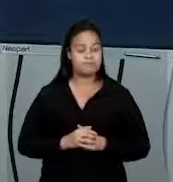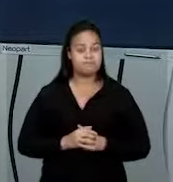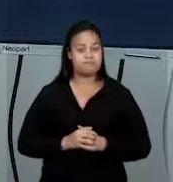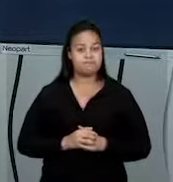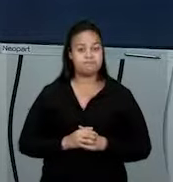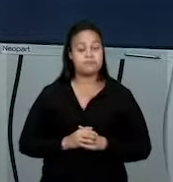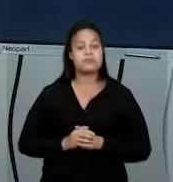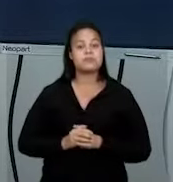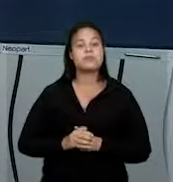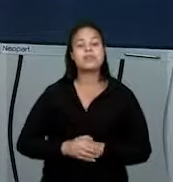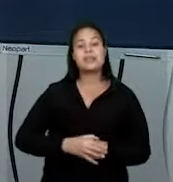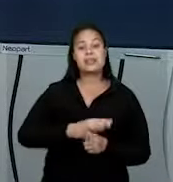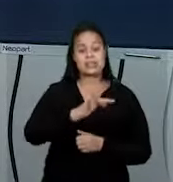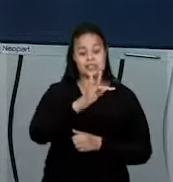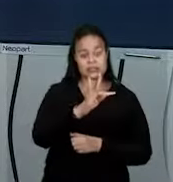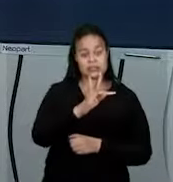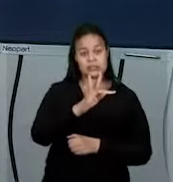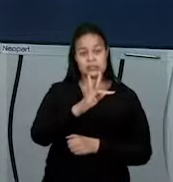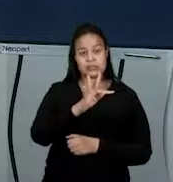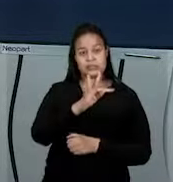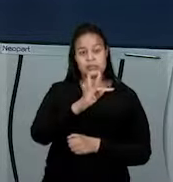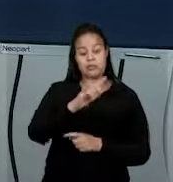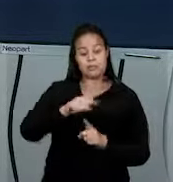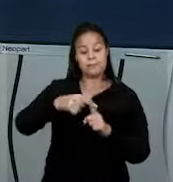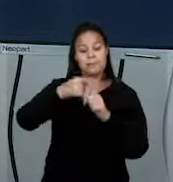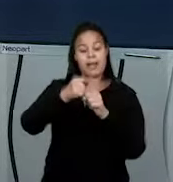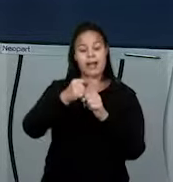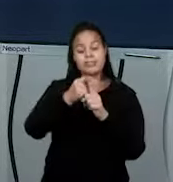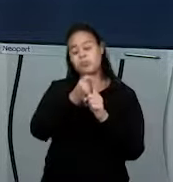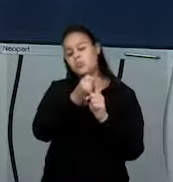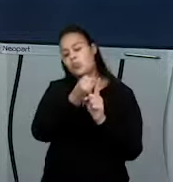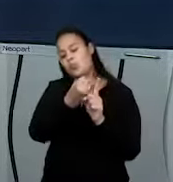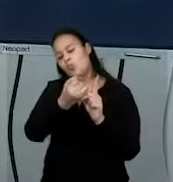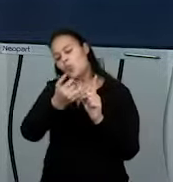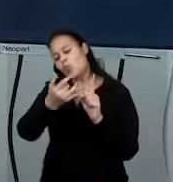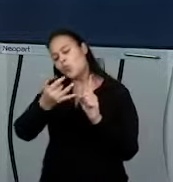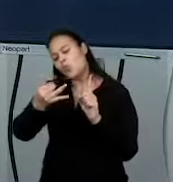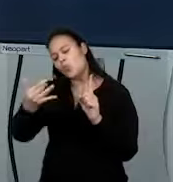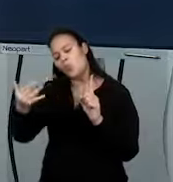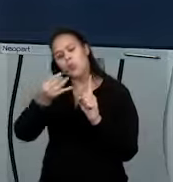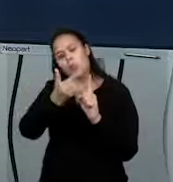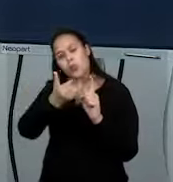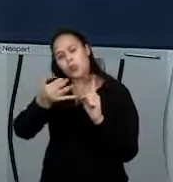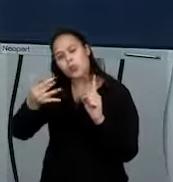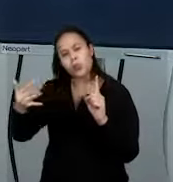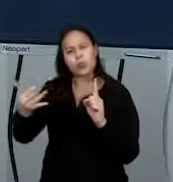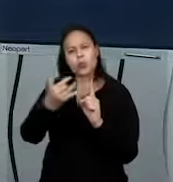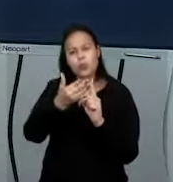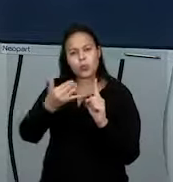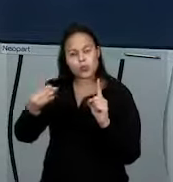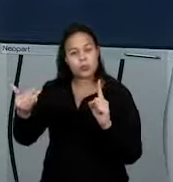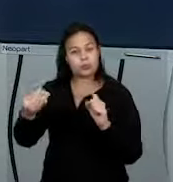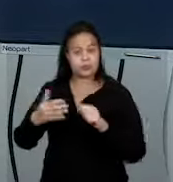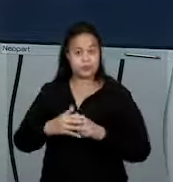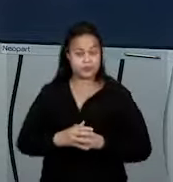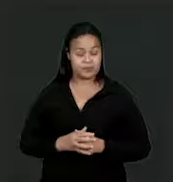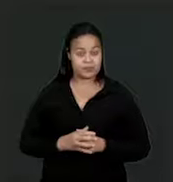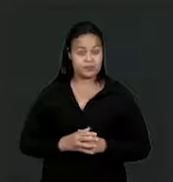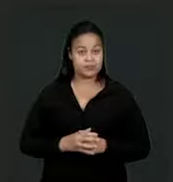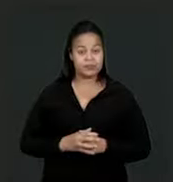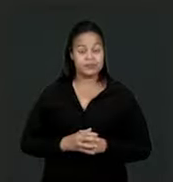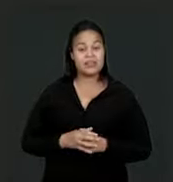da tensão pela carga que vai atravessar aquele determinado resistor. Se eu divido